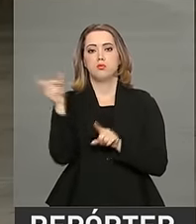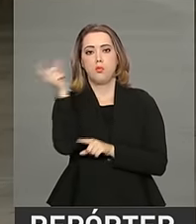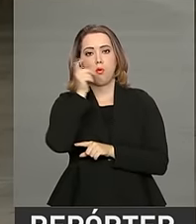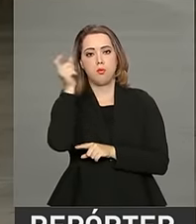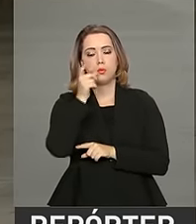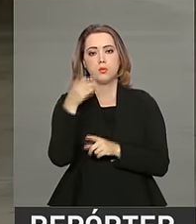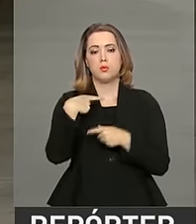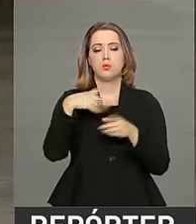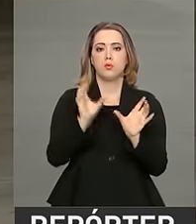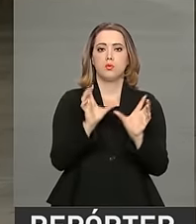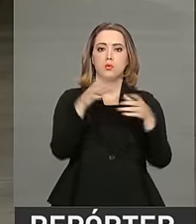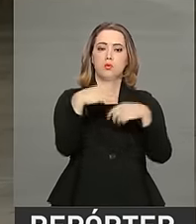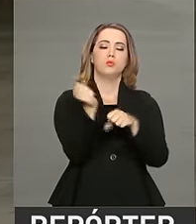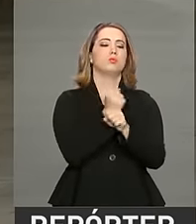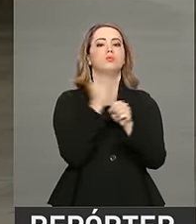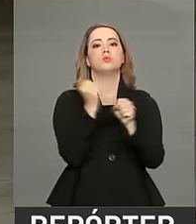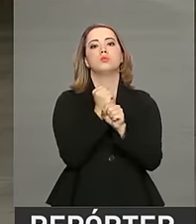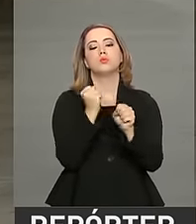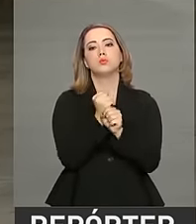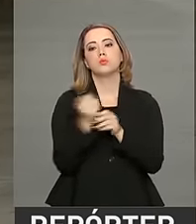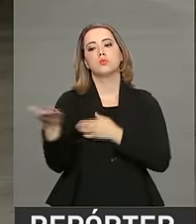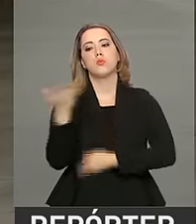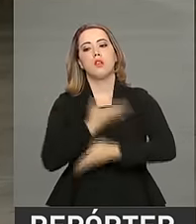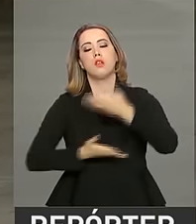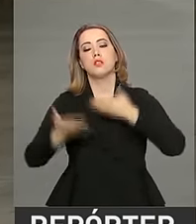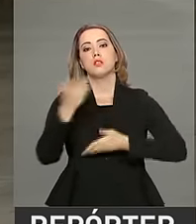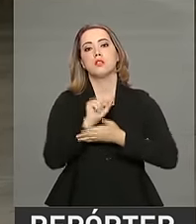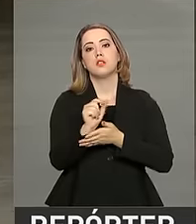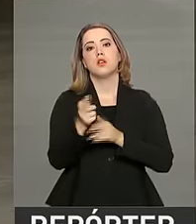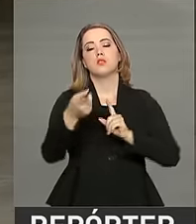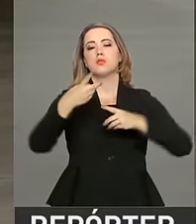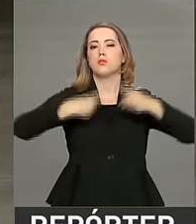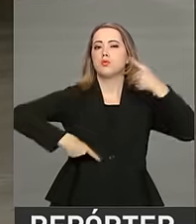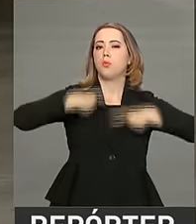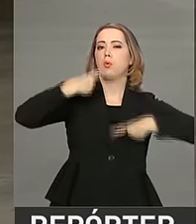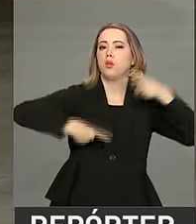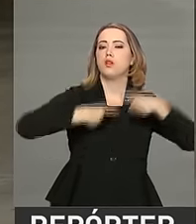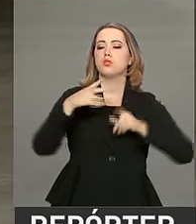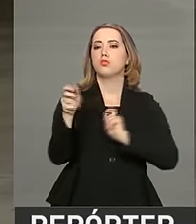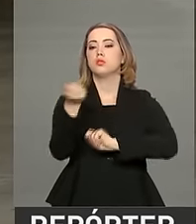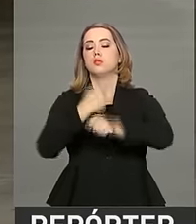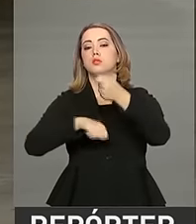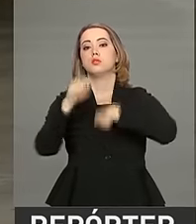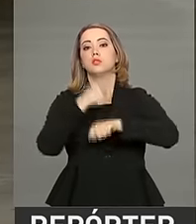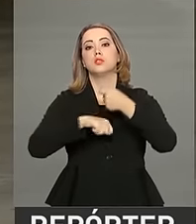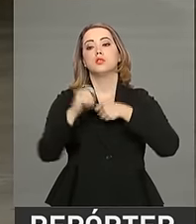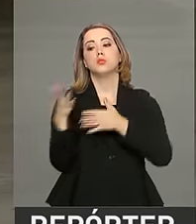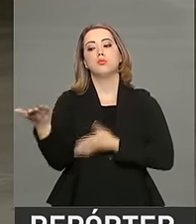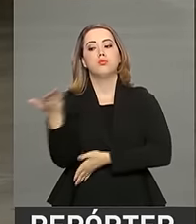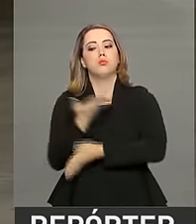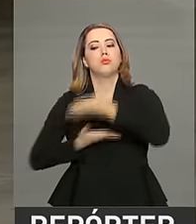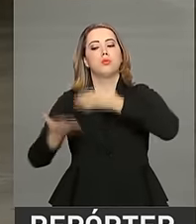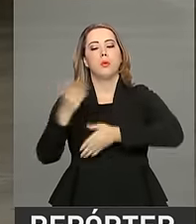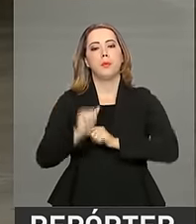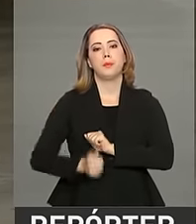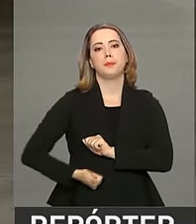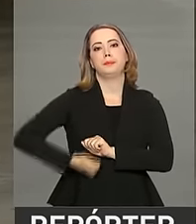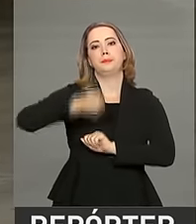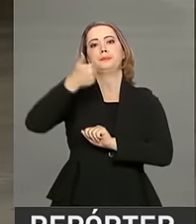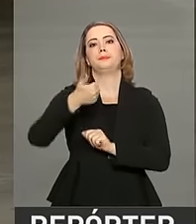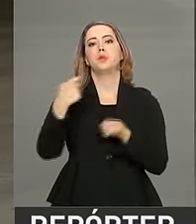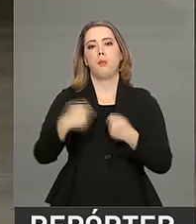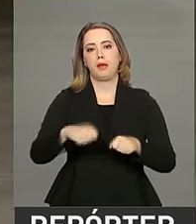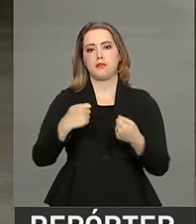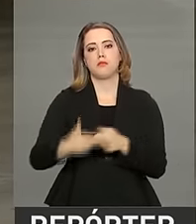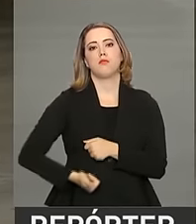infraestrutura e que as relações políticas econômicas e comerciais entre os dois países precisam ser incrementadas já